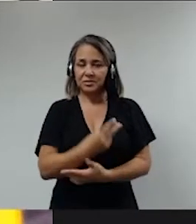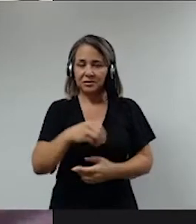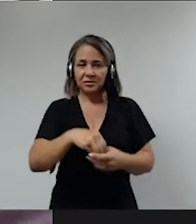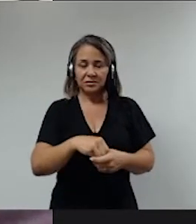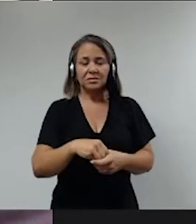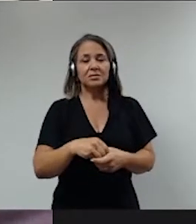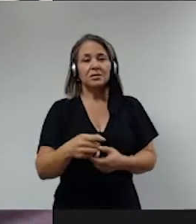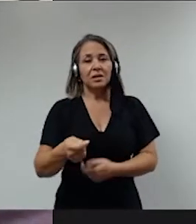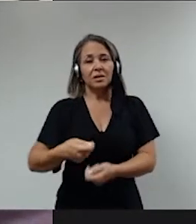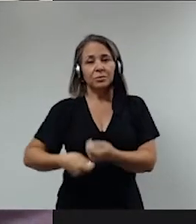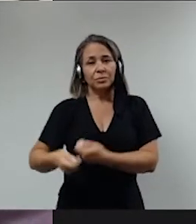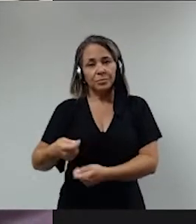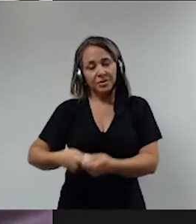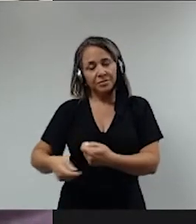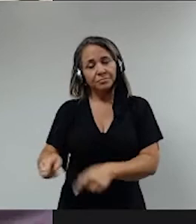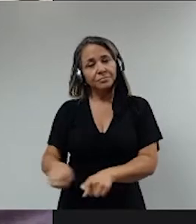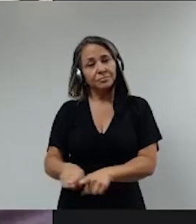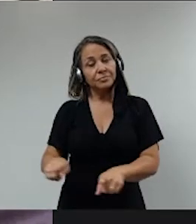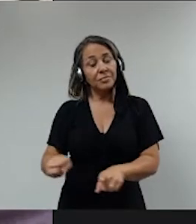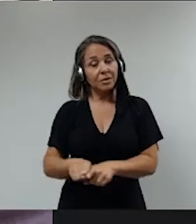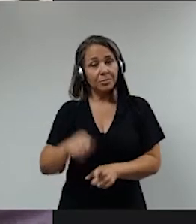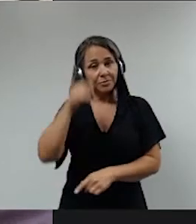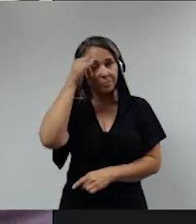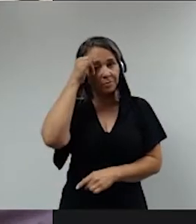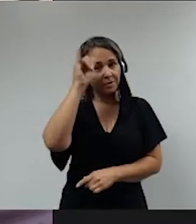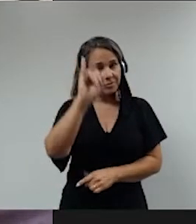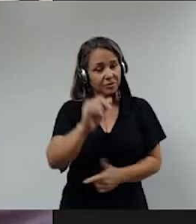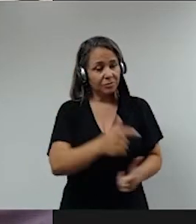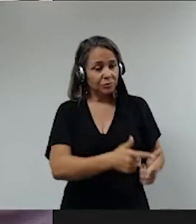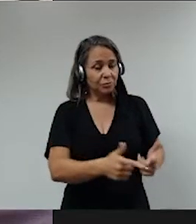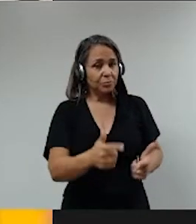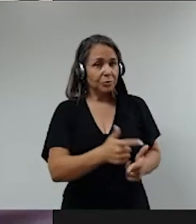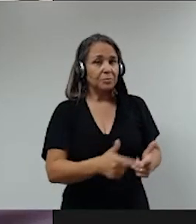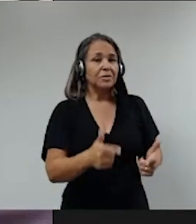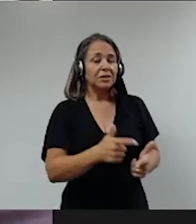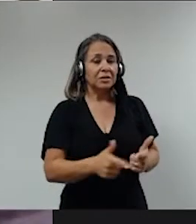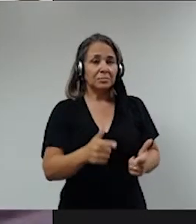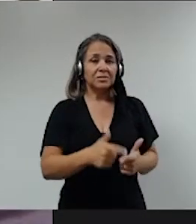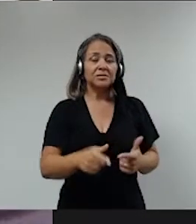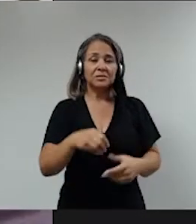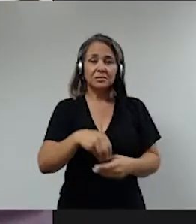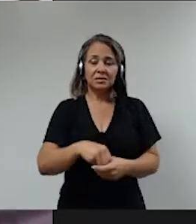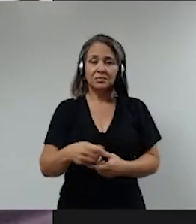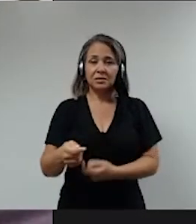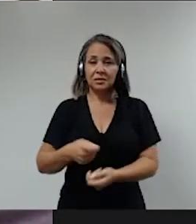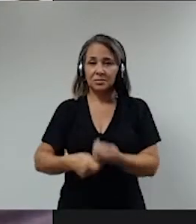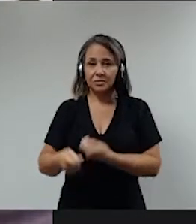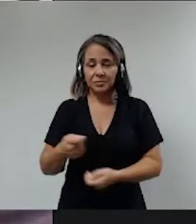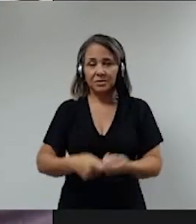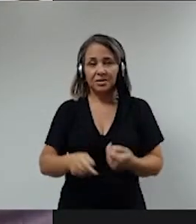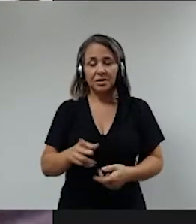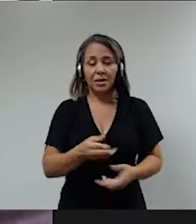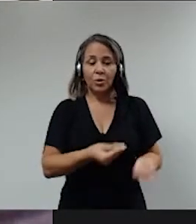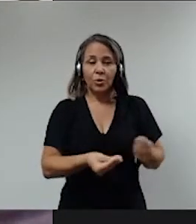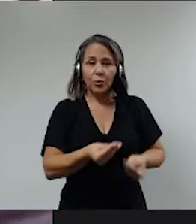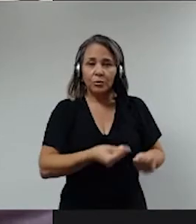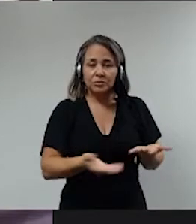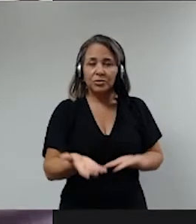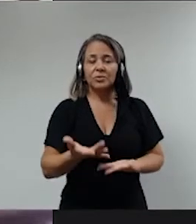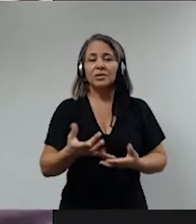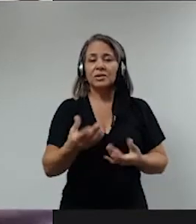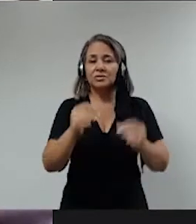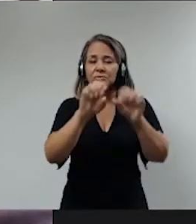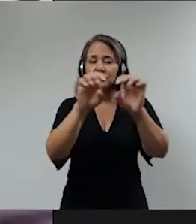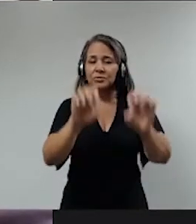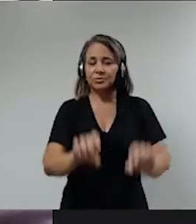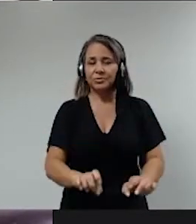econômica, de prevenir as infrações contra a ordem econômica, que é o que a gente chama muitas vezes de controle de estrutura. Então,